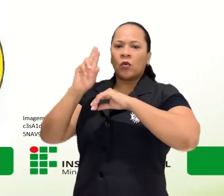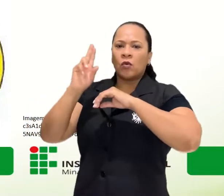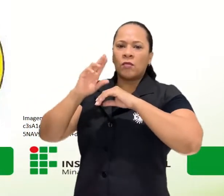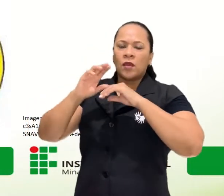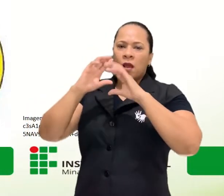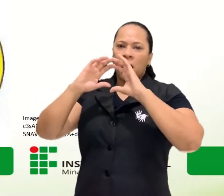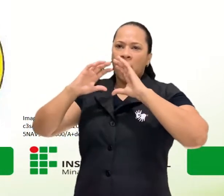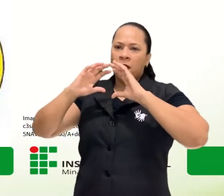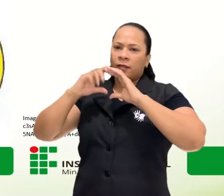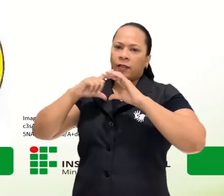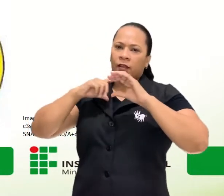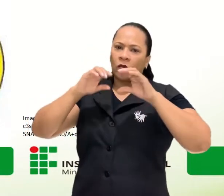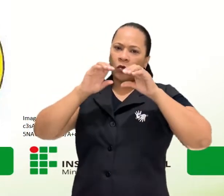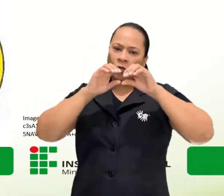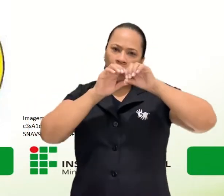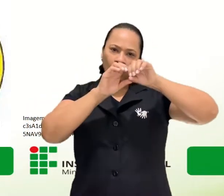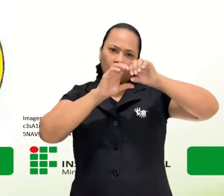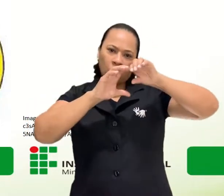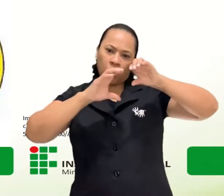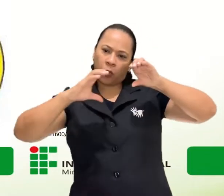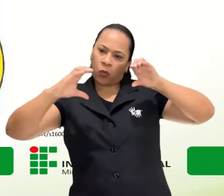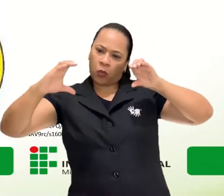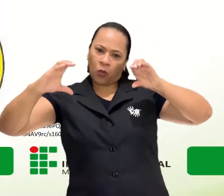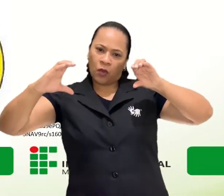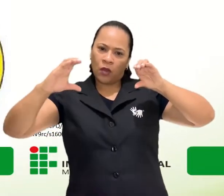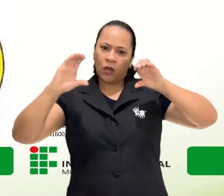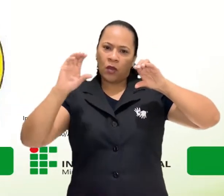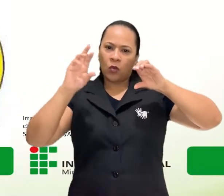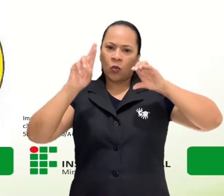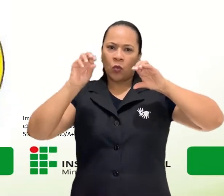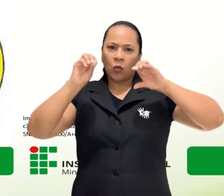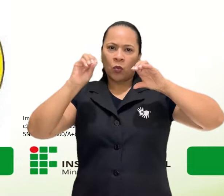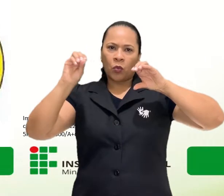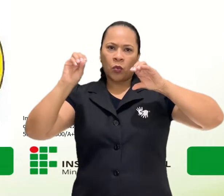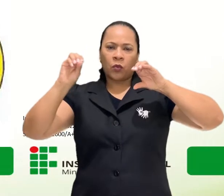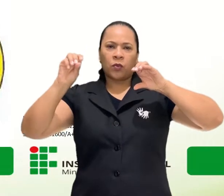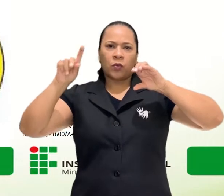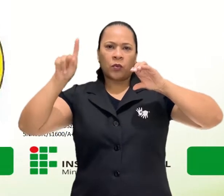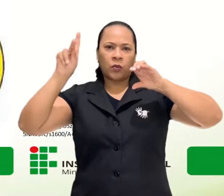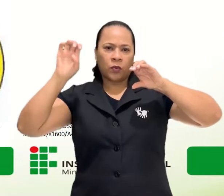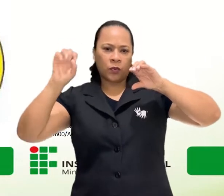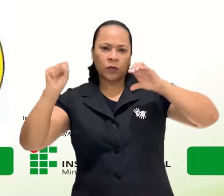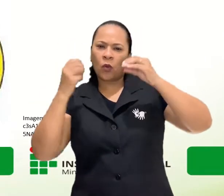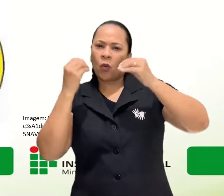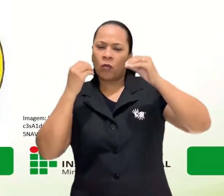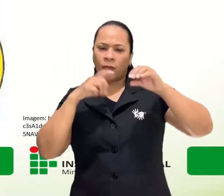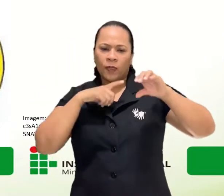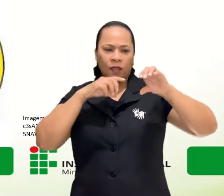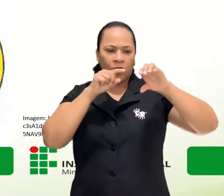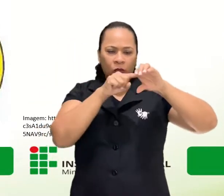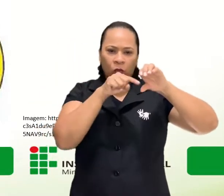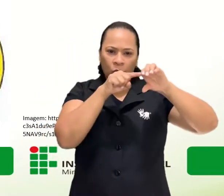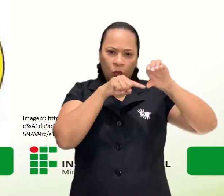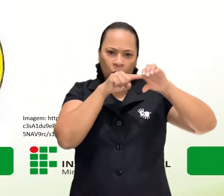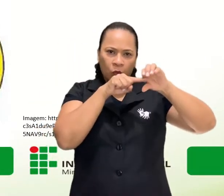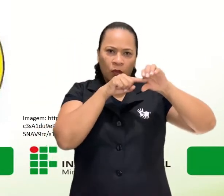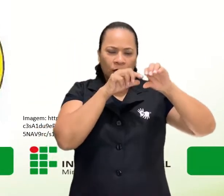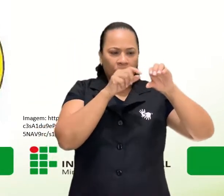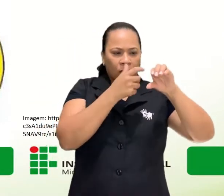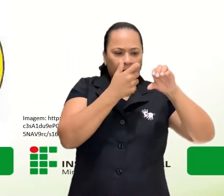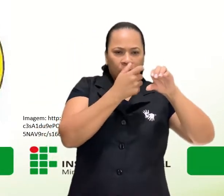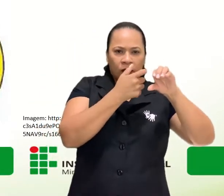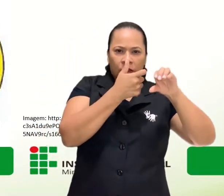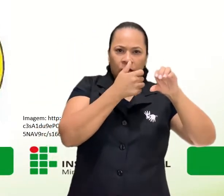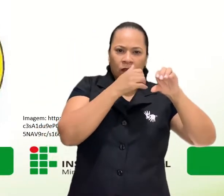Crookes. Como que funcionava essa ampola? Nas extremidades da ampola eram soldados fios